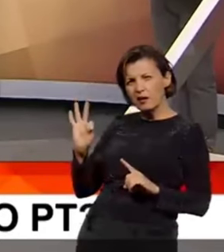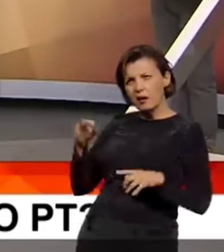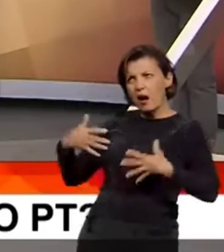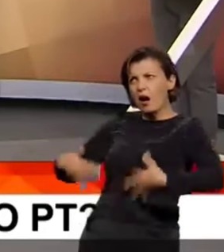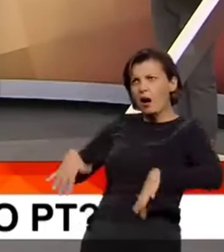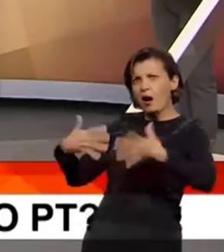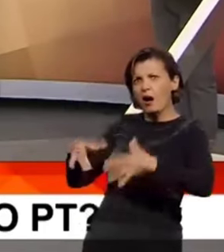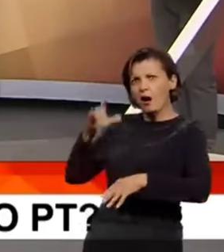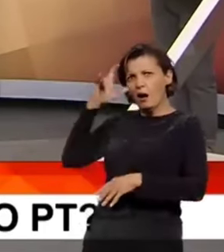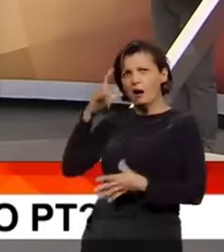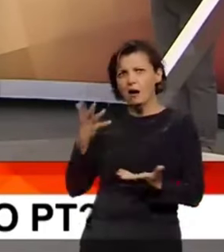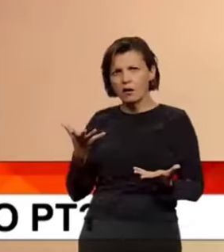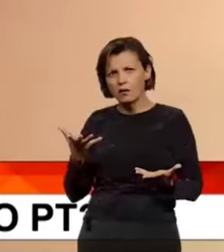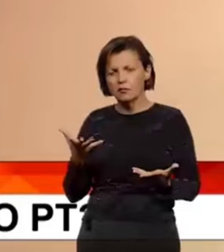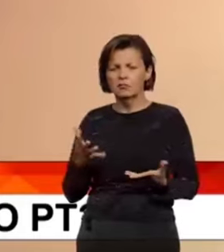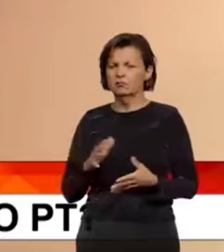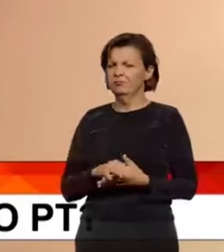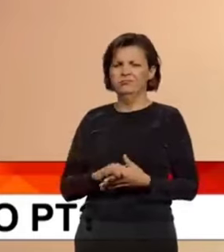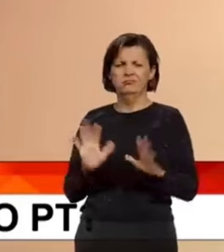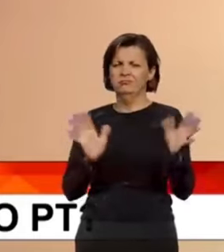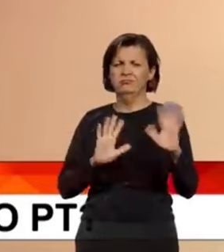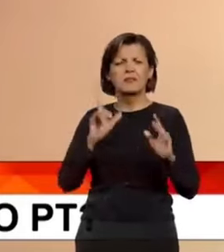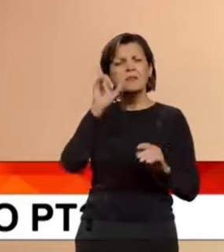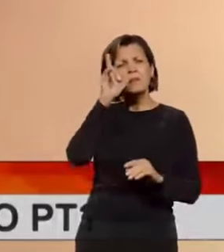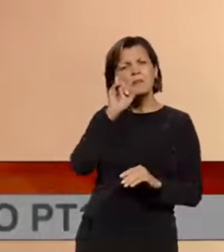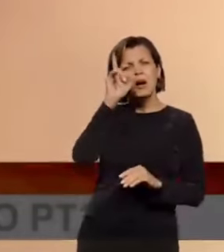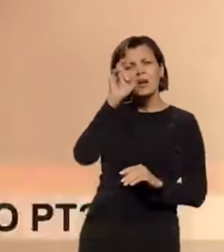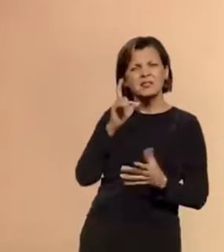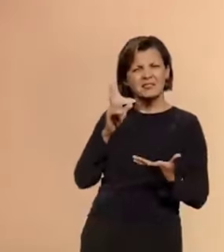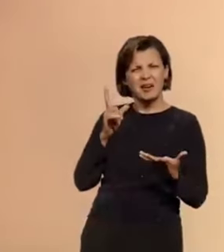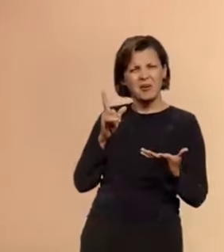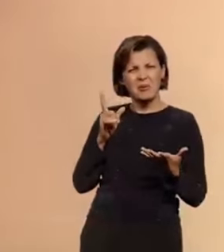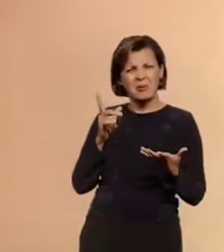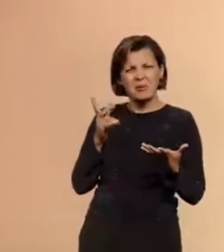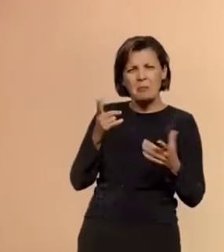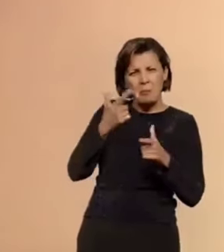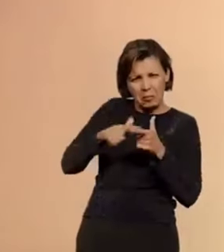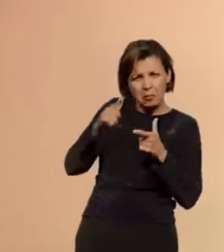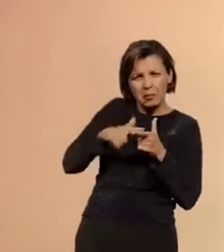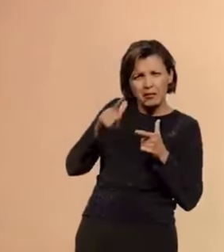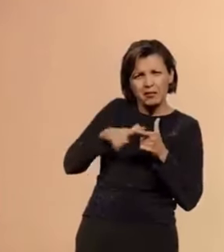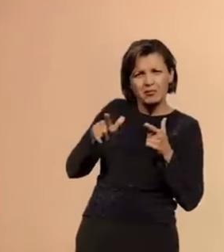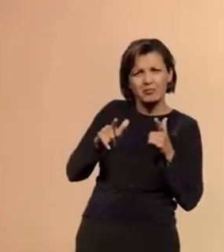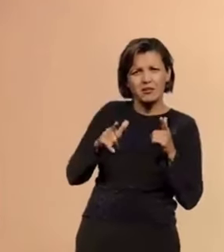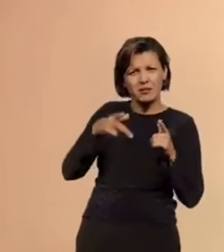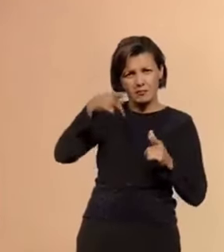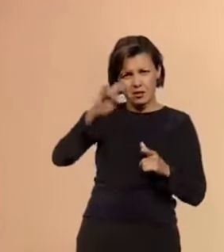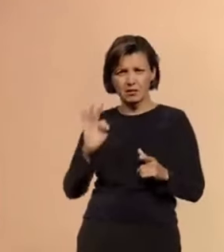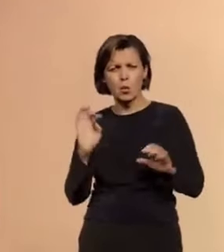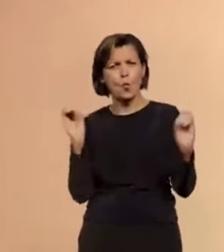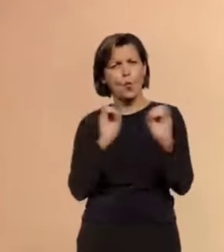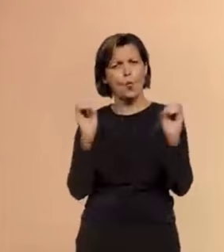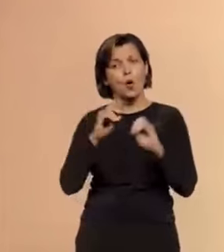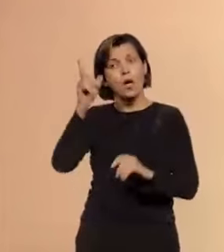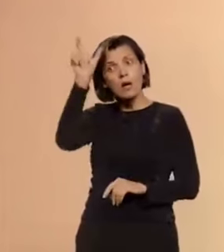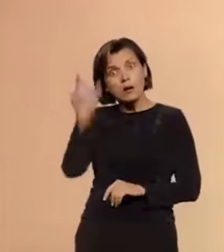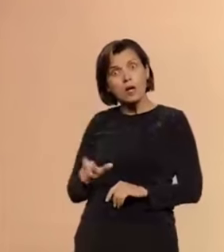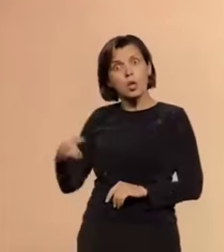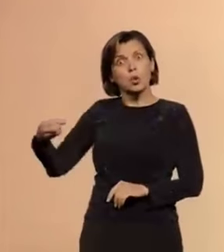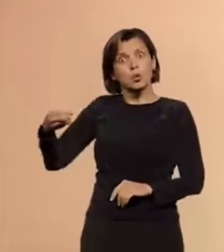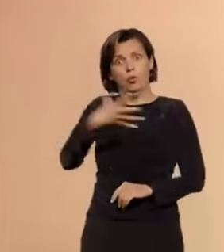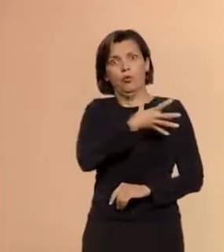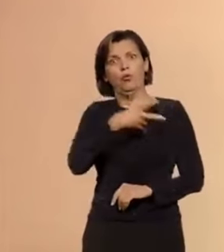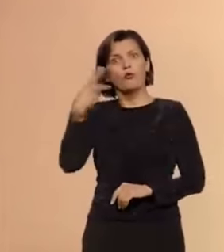para o PT de forma alguma Rafael porque o Pablo não tem acrescentar Como eu disse o Pablo ele traz